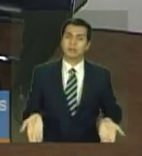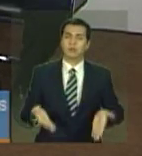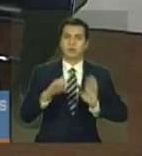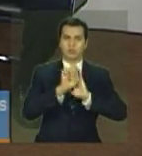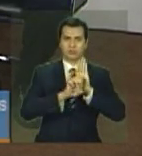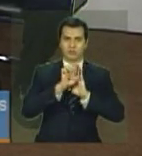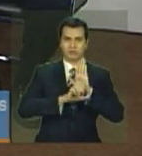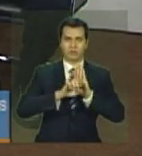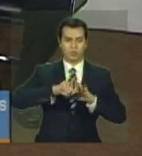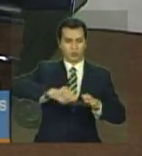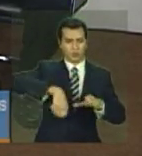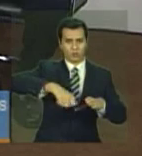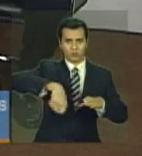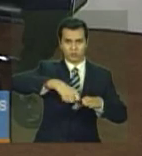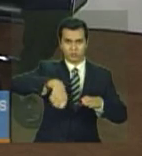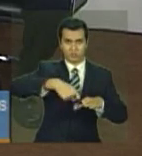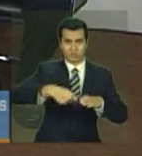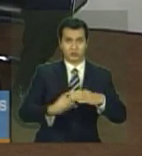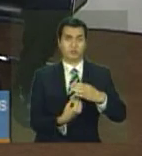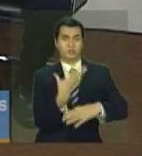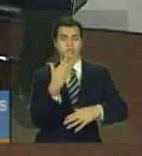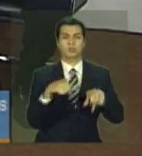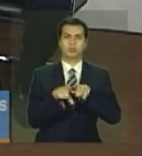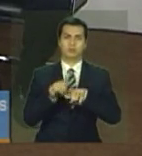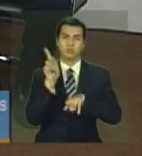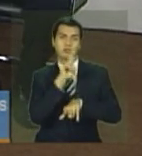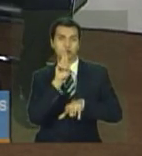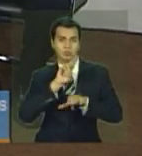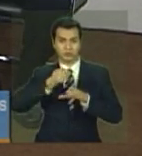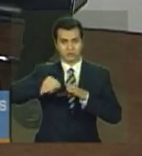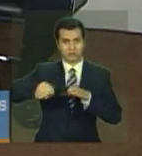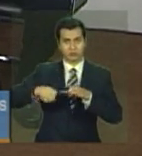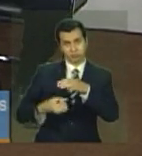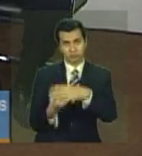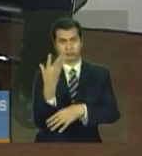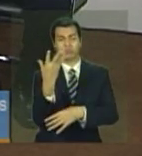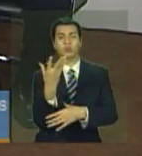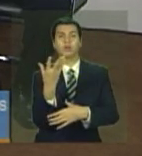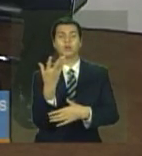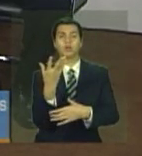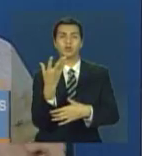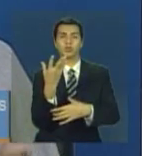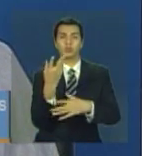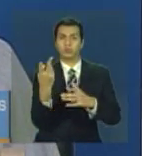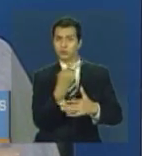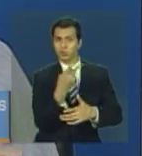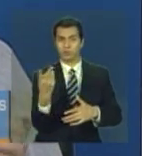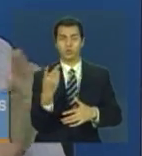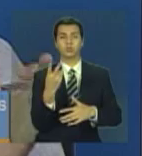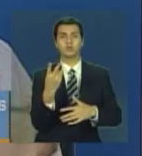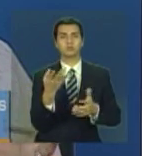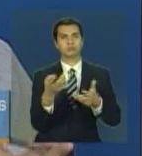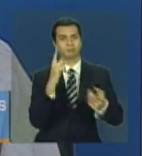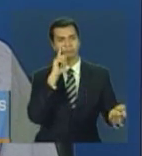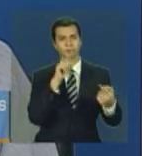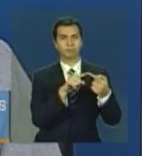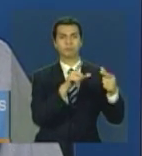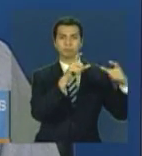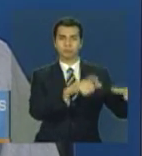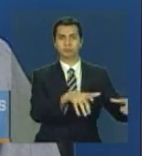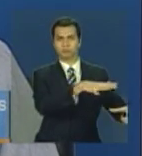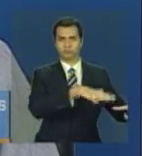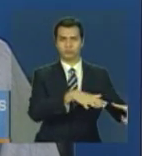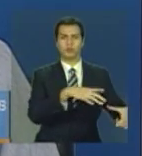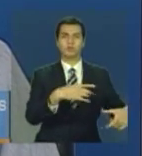já priorizaram esses equipamentos, e dos restaurantes também, né, no sentido de ofertar refeição balanceada, né,